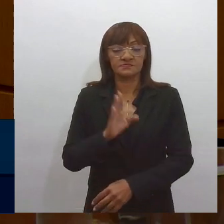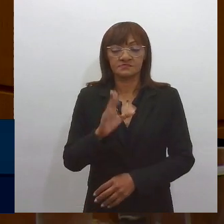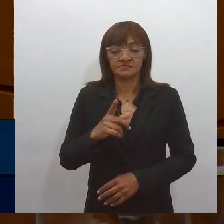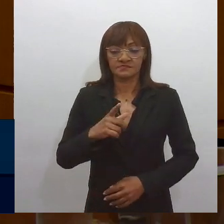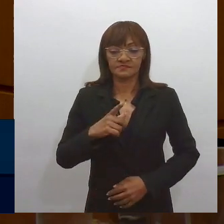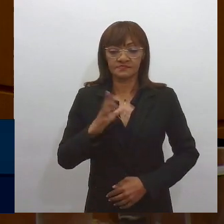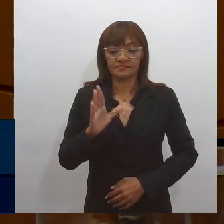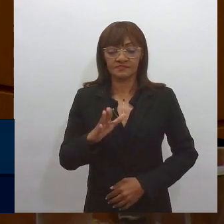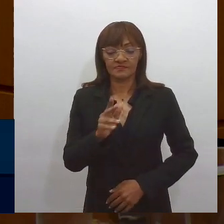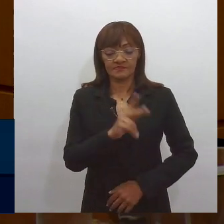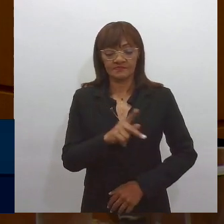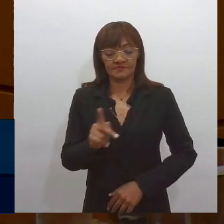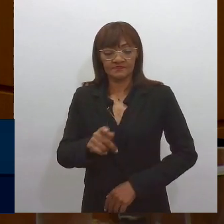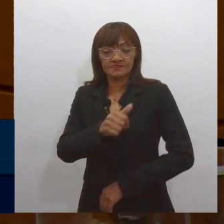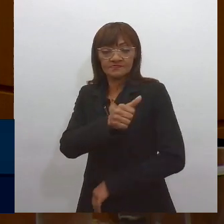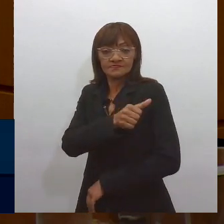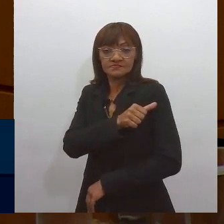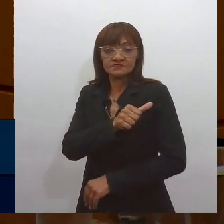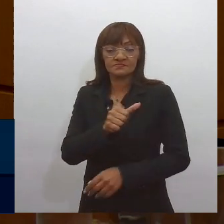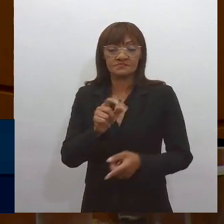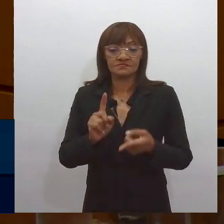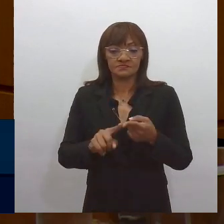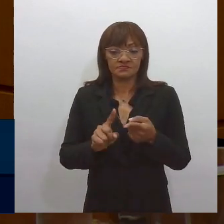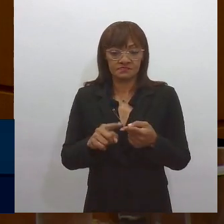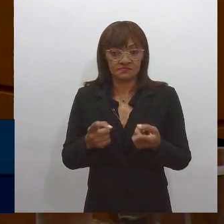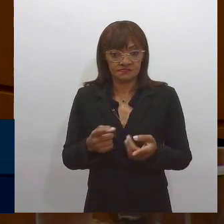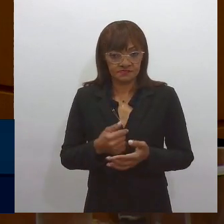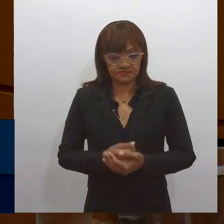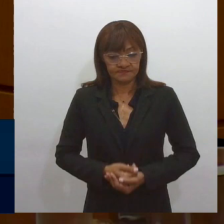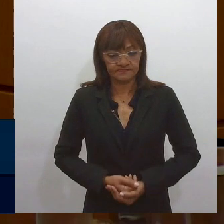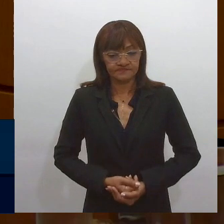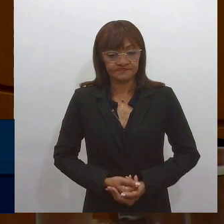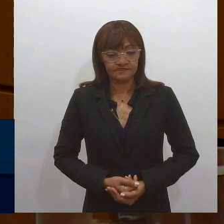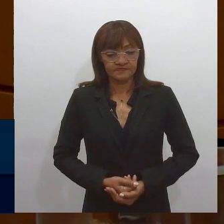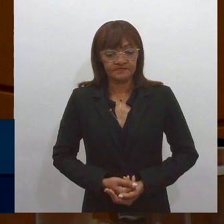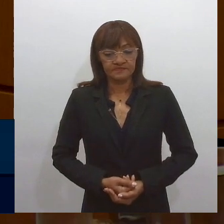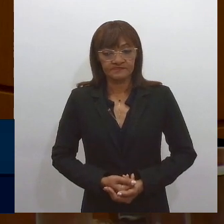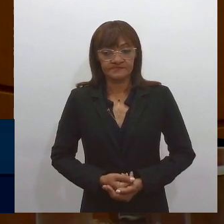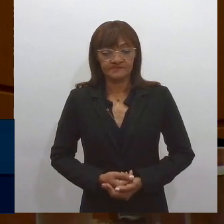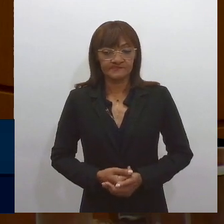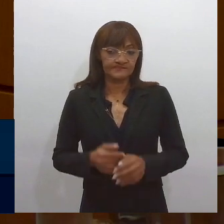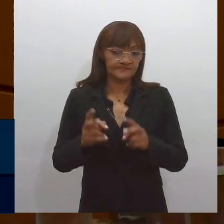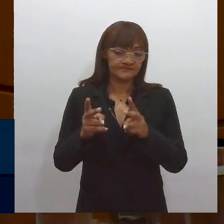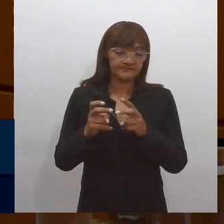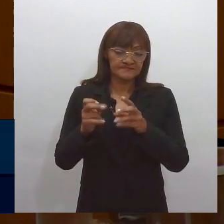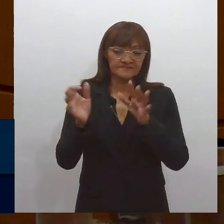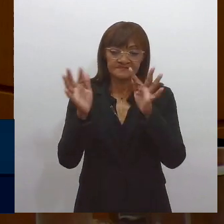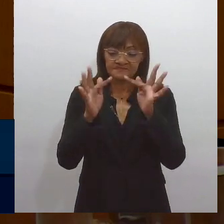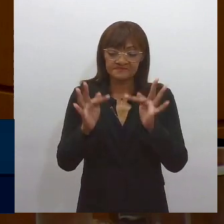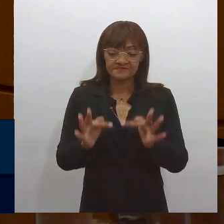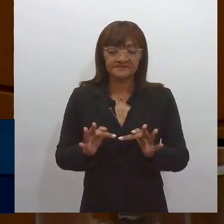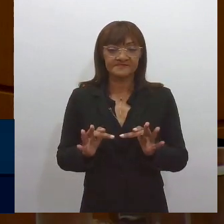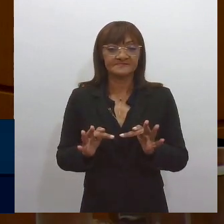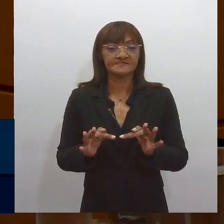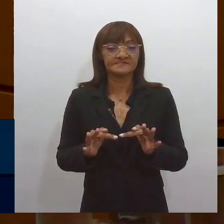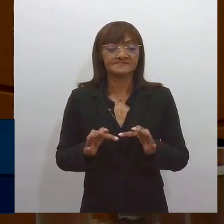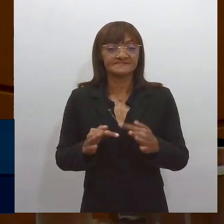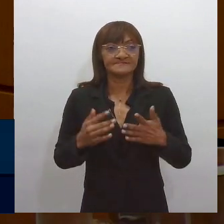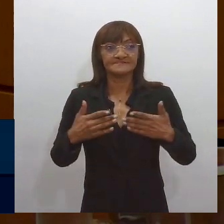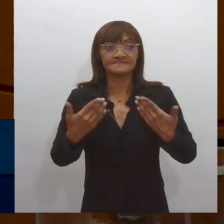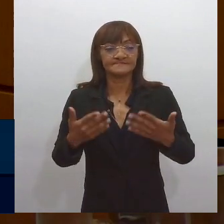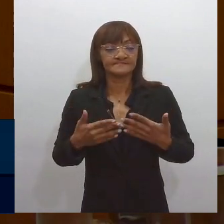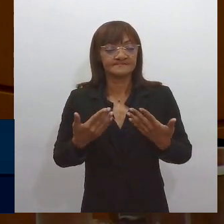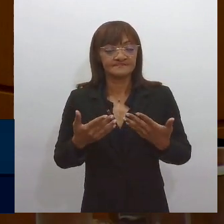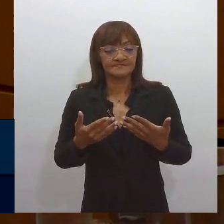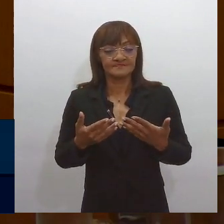a a a alegria de ver a qualidade do ensino que está sendo prestado pela